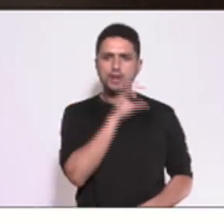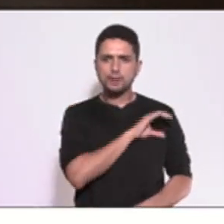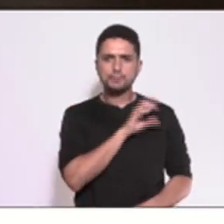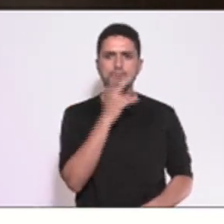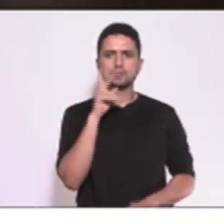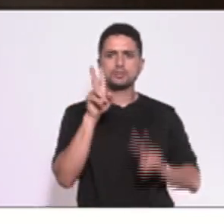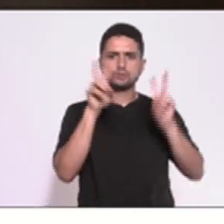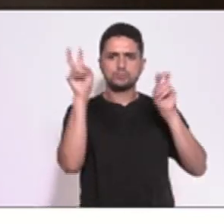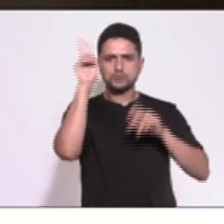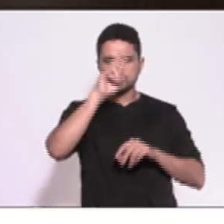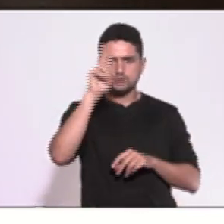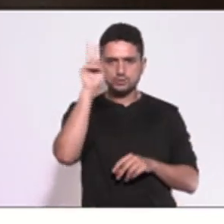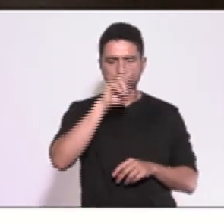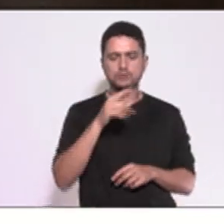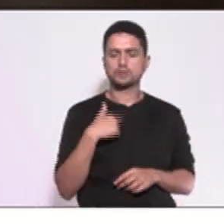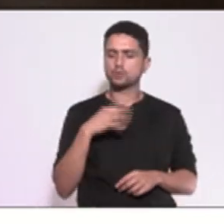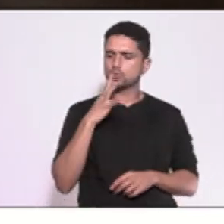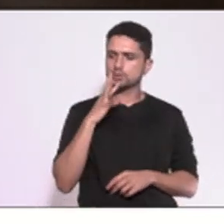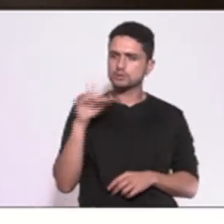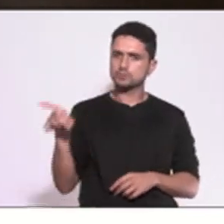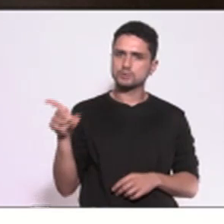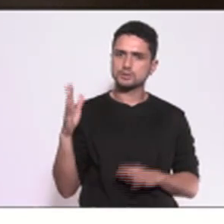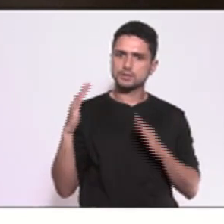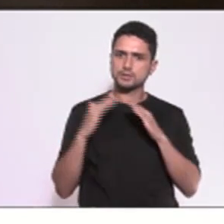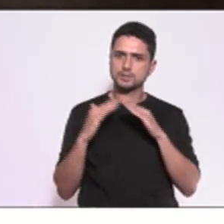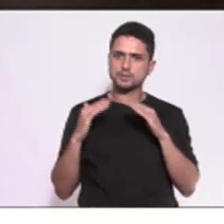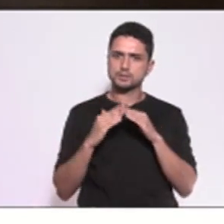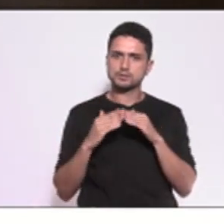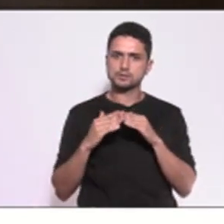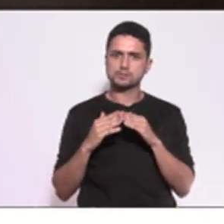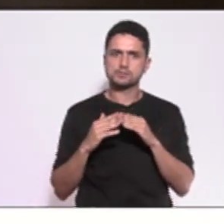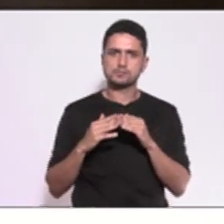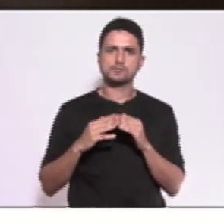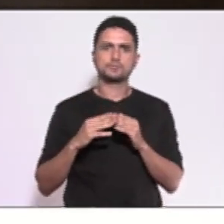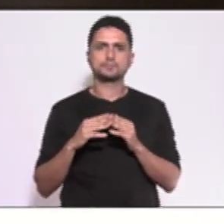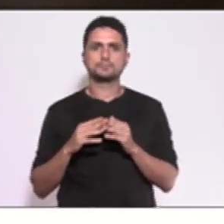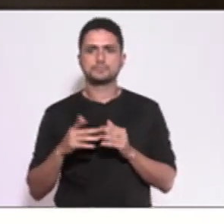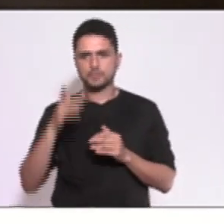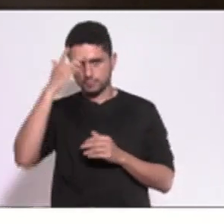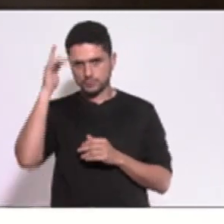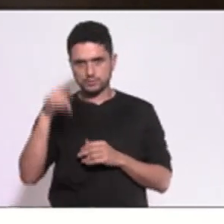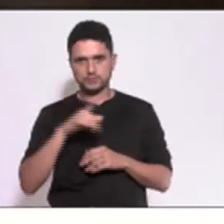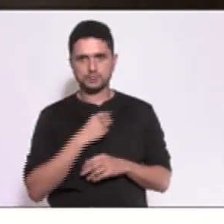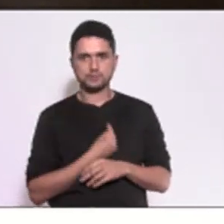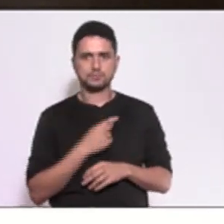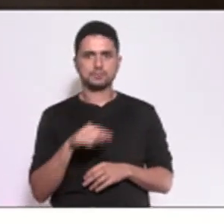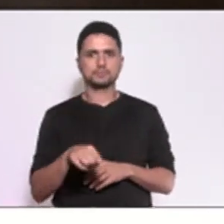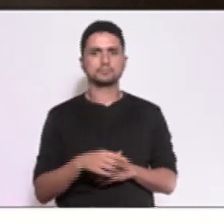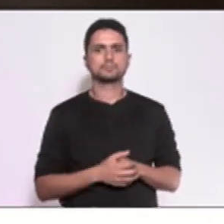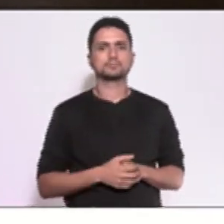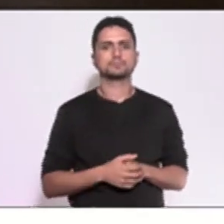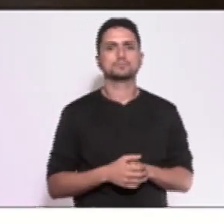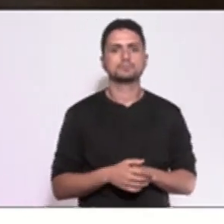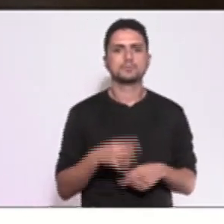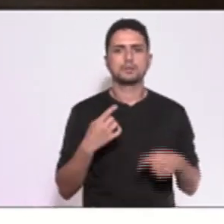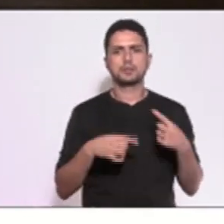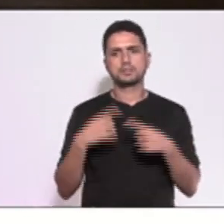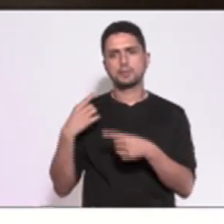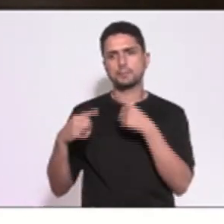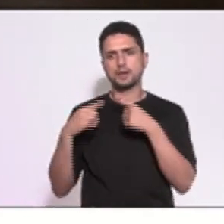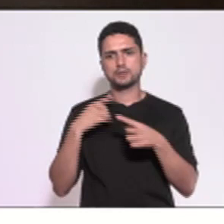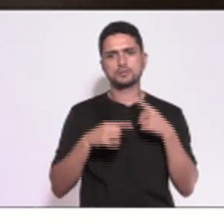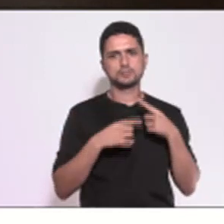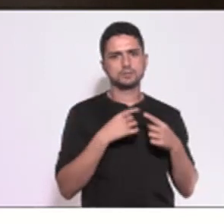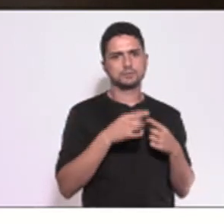história. Eu te conheci na casa de uma pessoa que inclusive está aqui presente, num debate para a